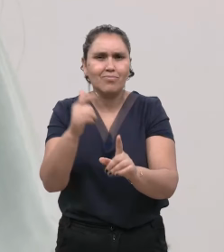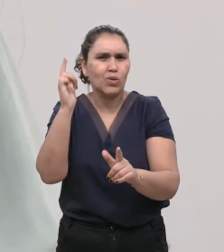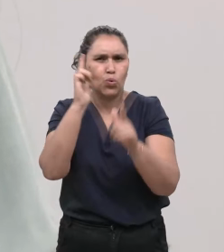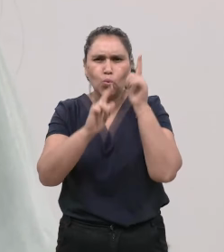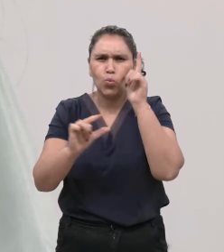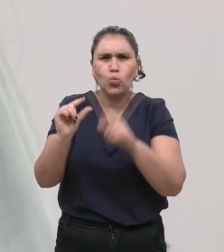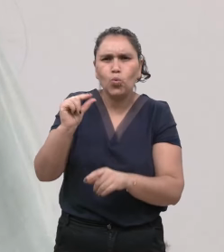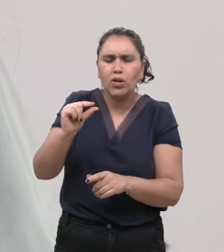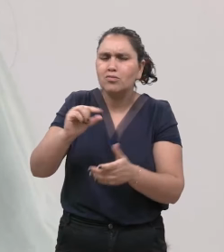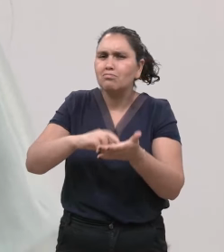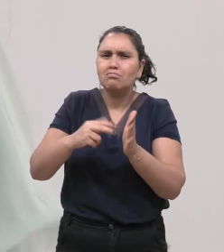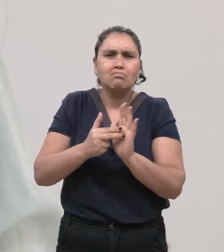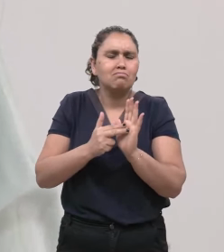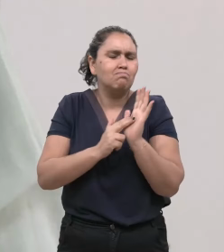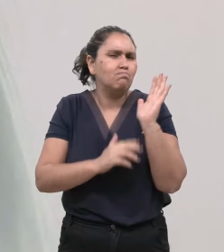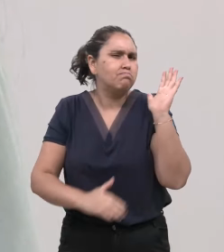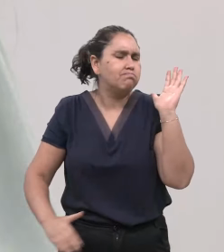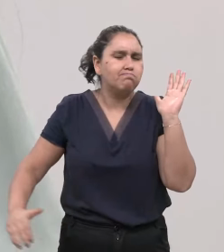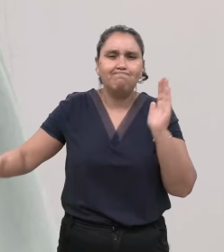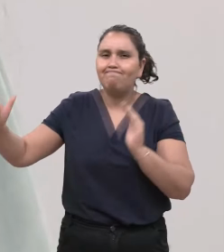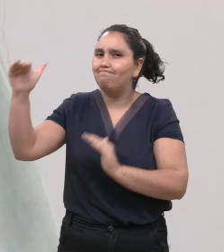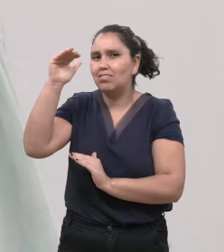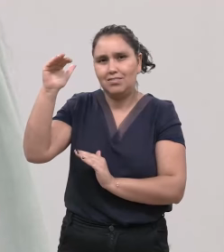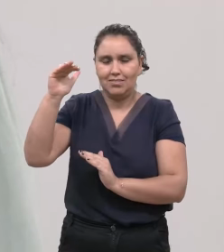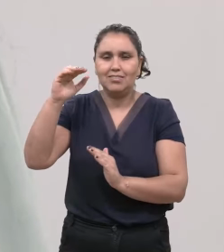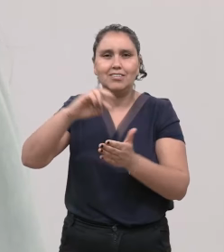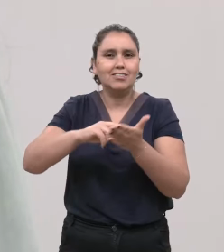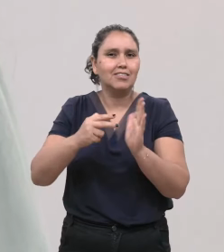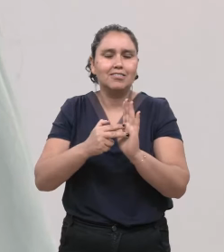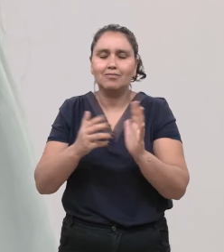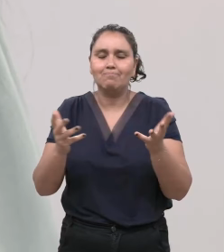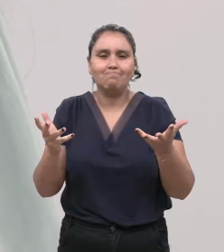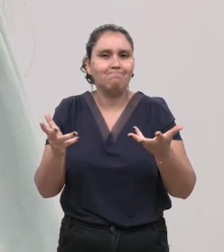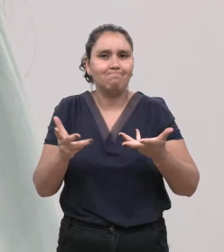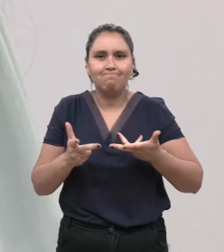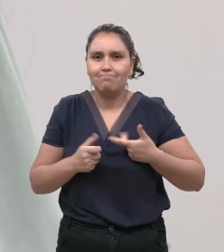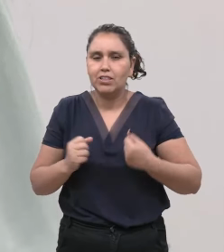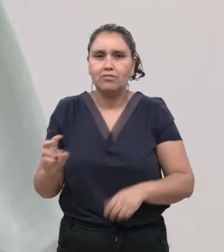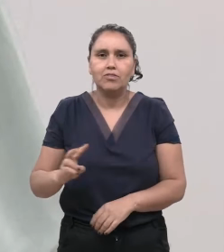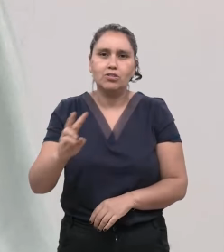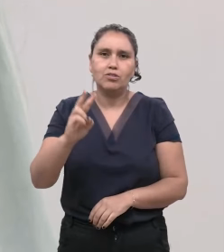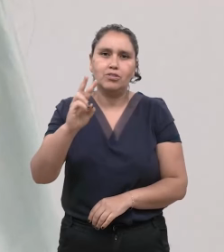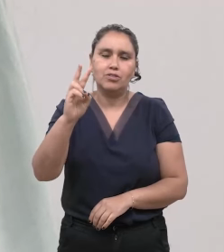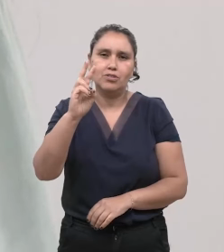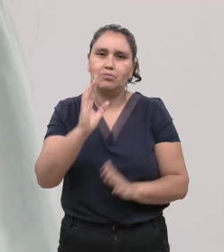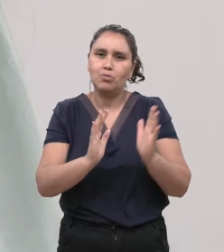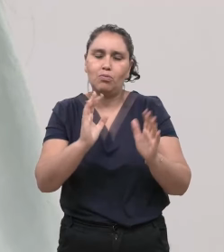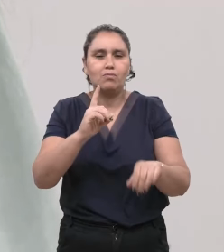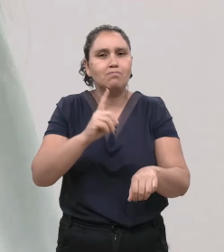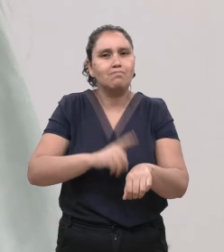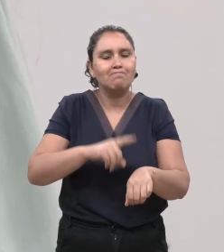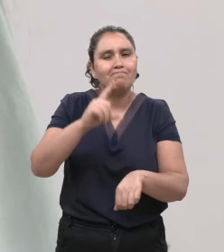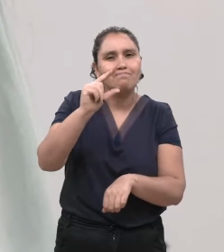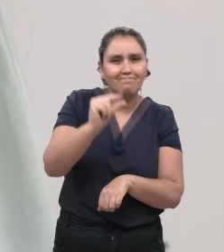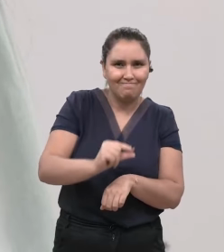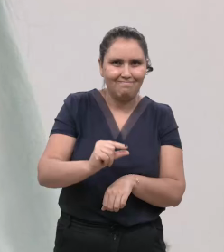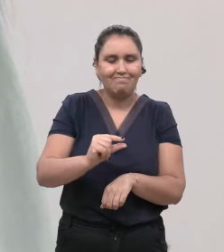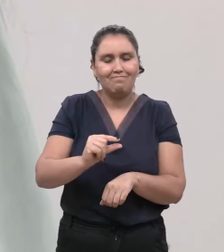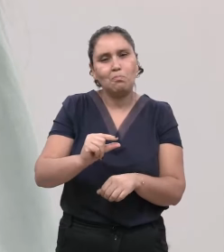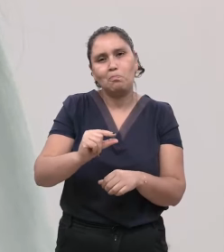atípicas, as pequenas conquistas têm um tamanho tão significativo que é a essência da vida, é o valorizar